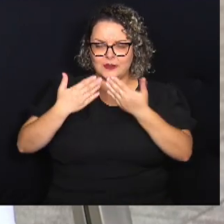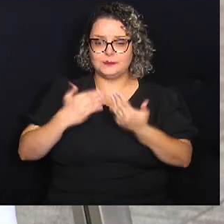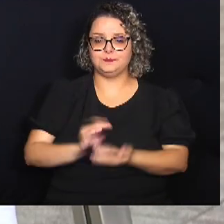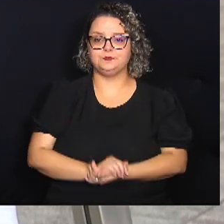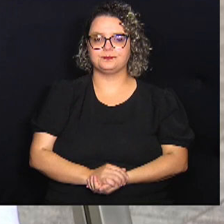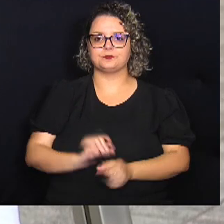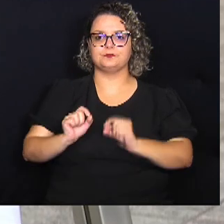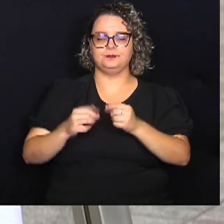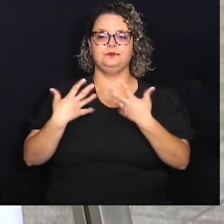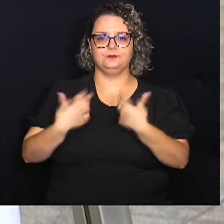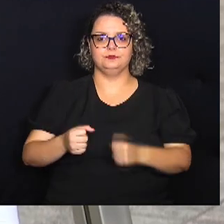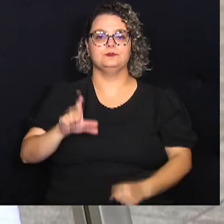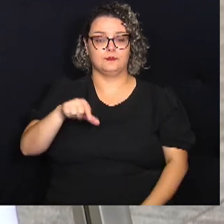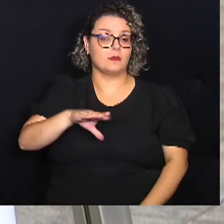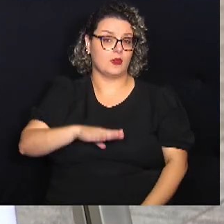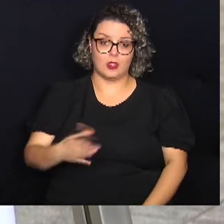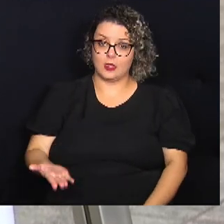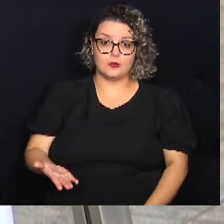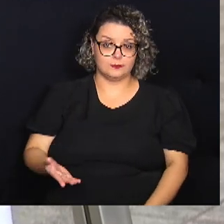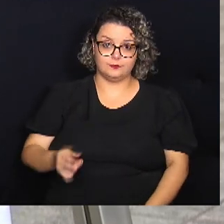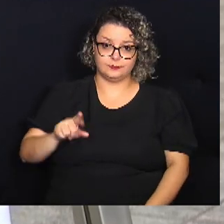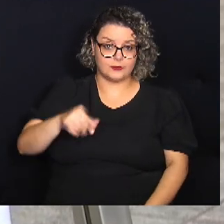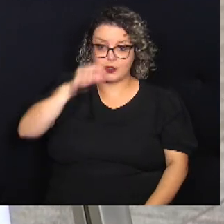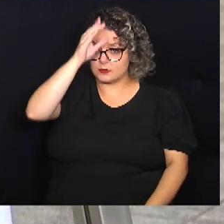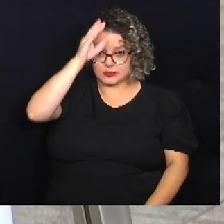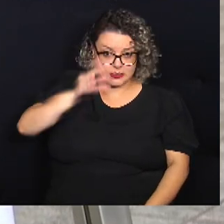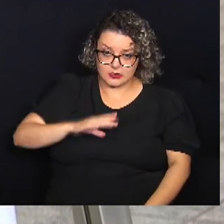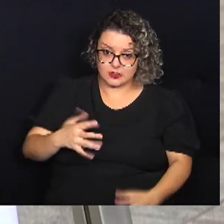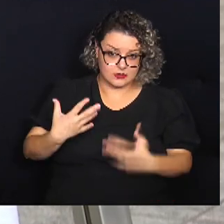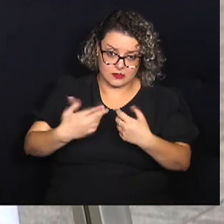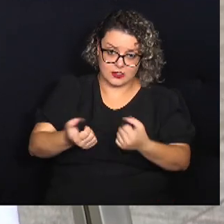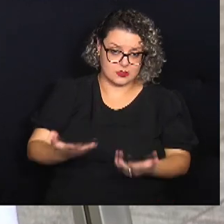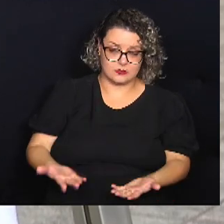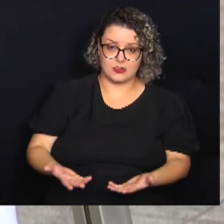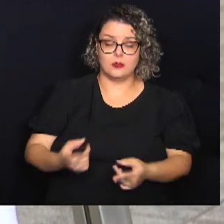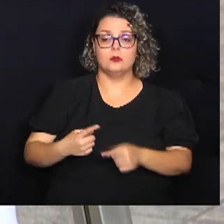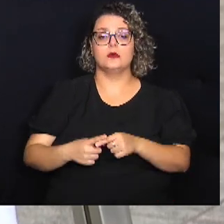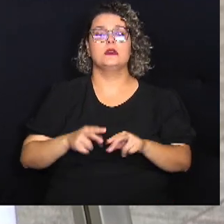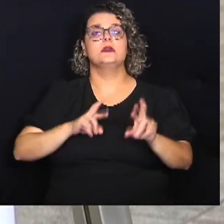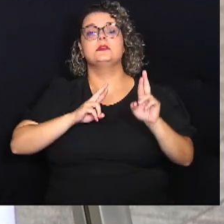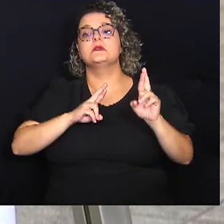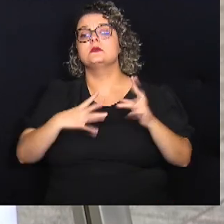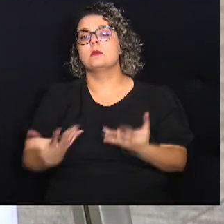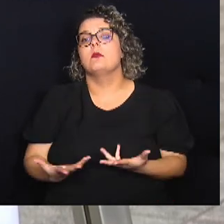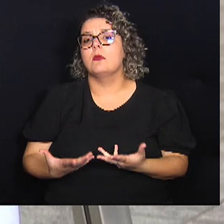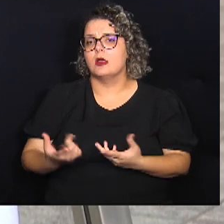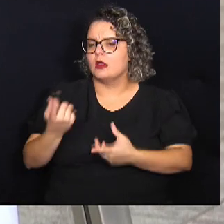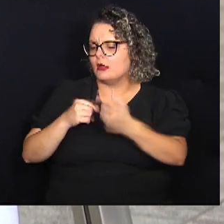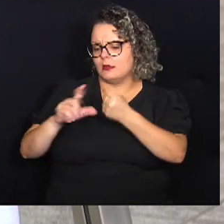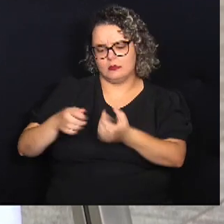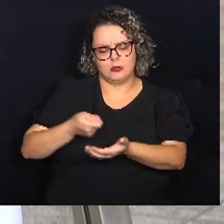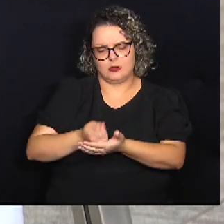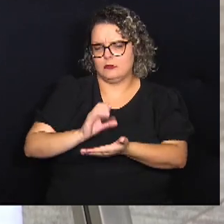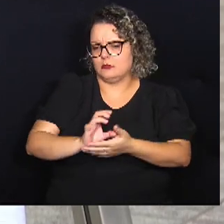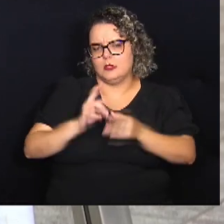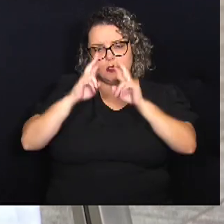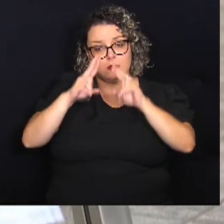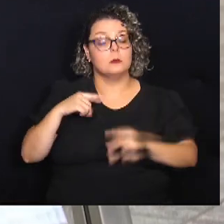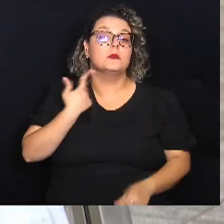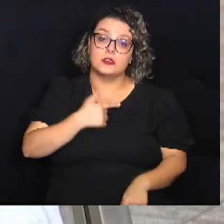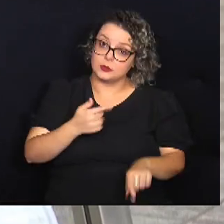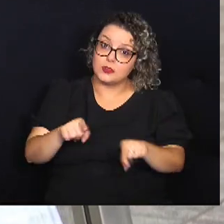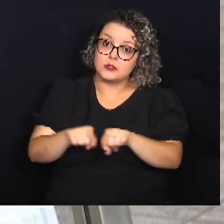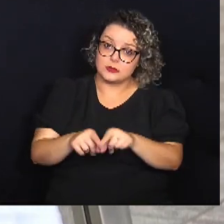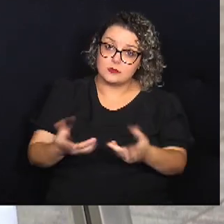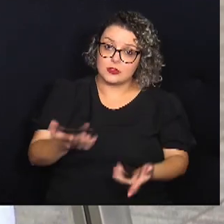município. Quem ganha são os munícipes, porque eles esperam que as emendas sejam respeitadas e nós também.